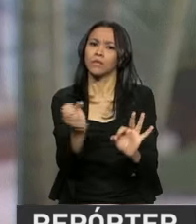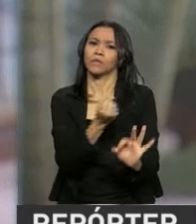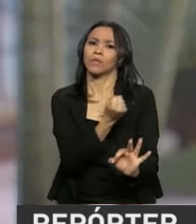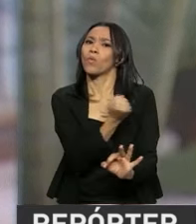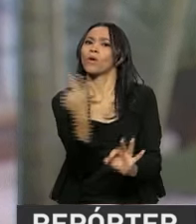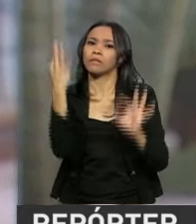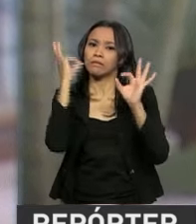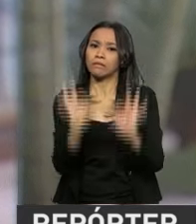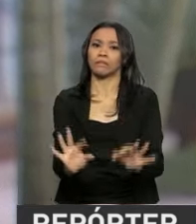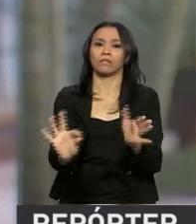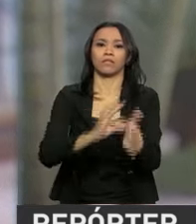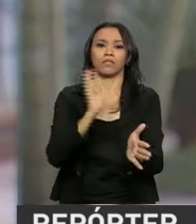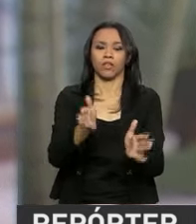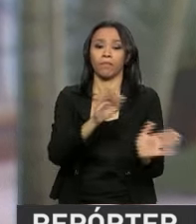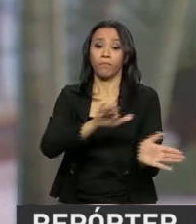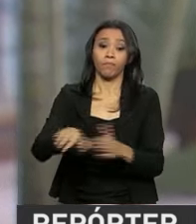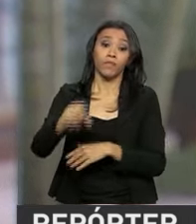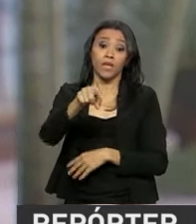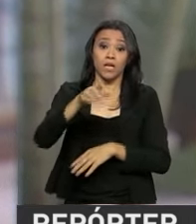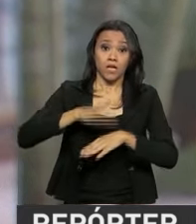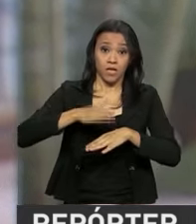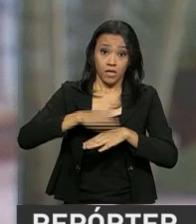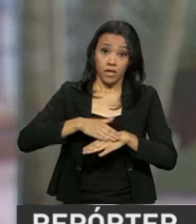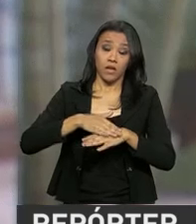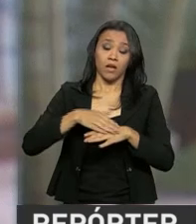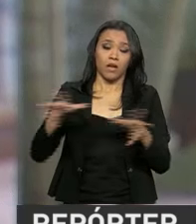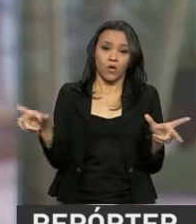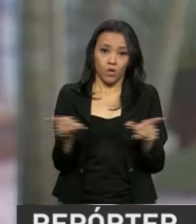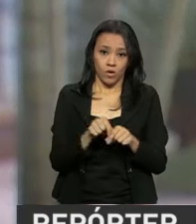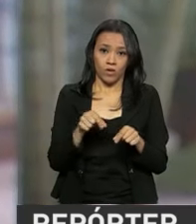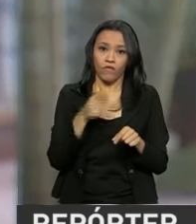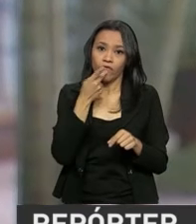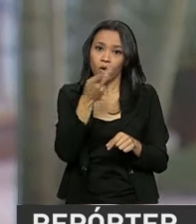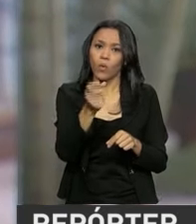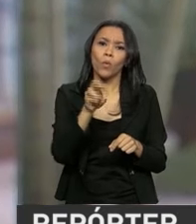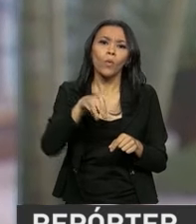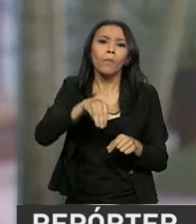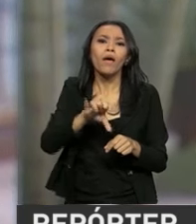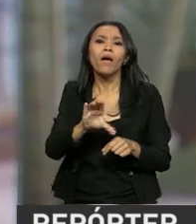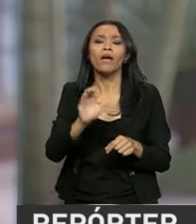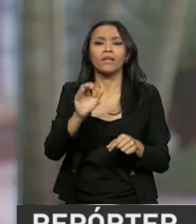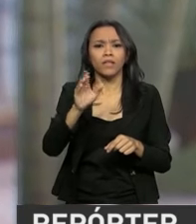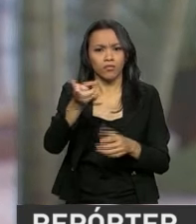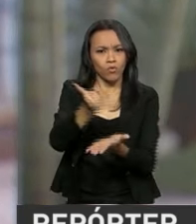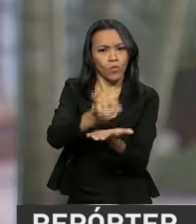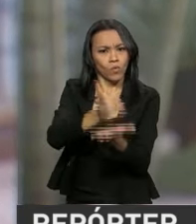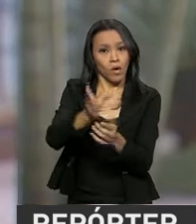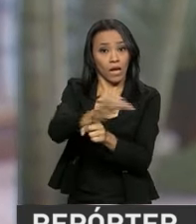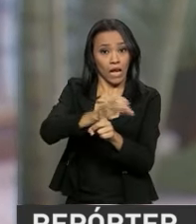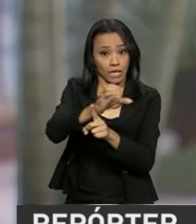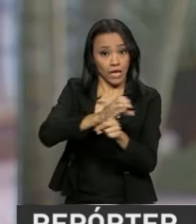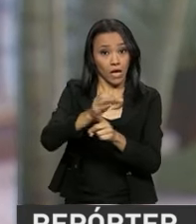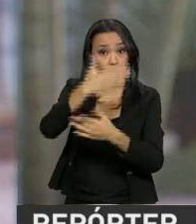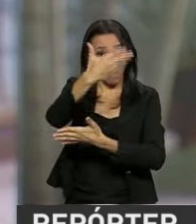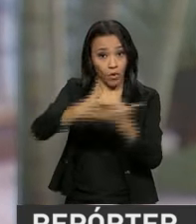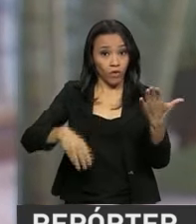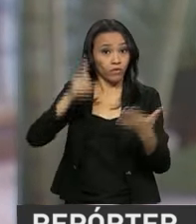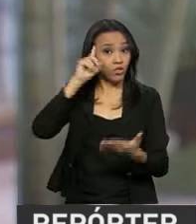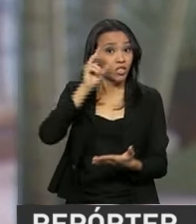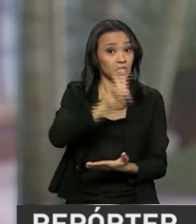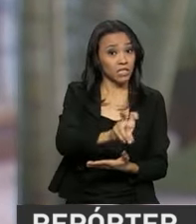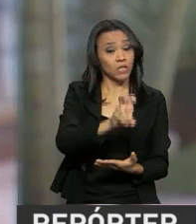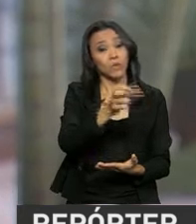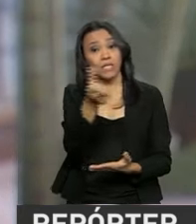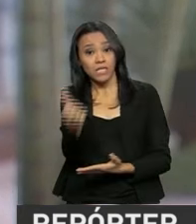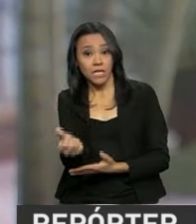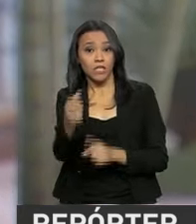Segundo o ministro da Educação, Mendonça Filho, o calendário do Enem 2016 está mantido. As provas estão marcadas para os dias 5